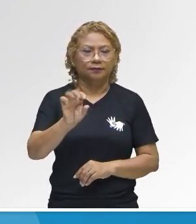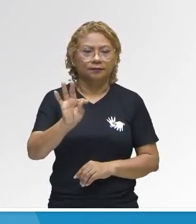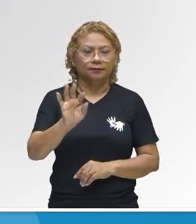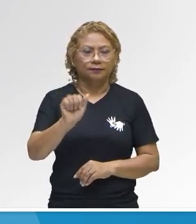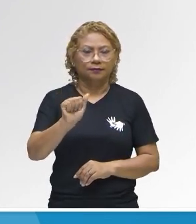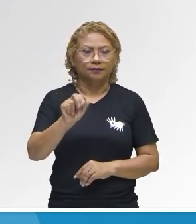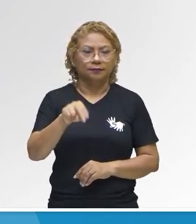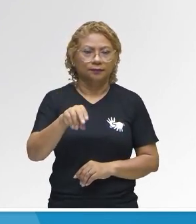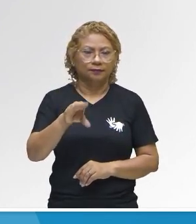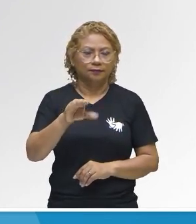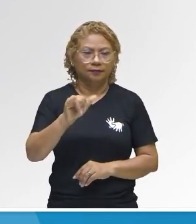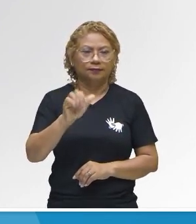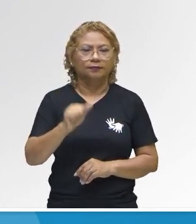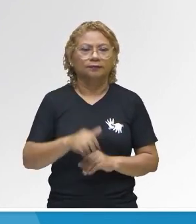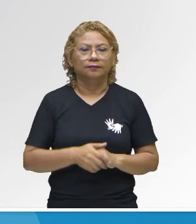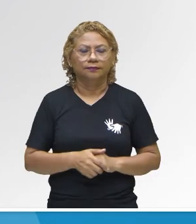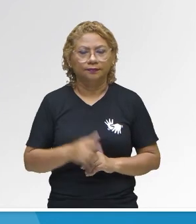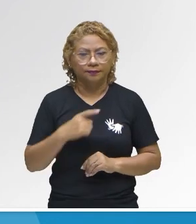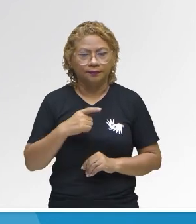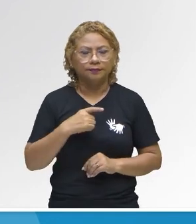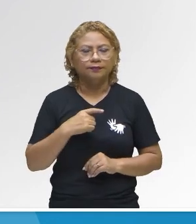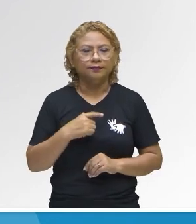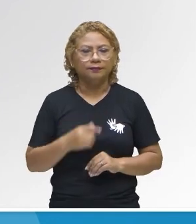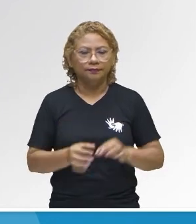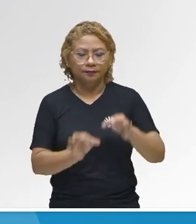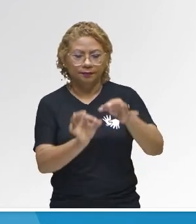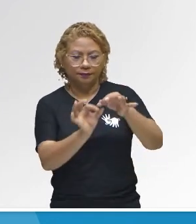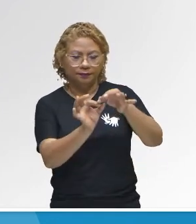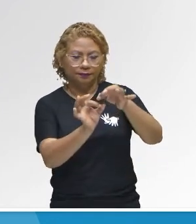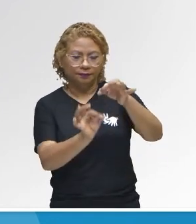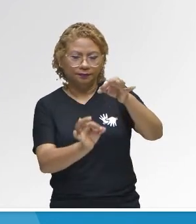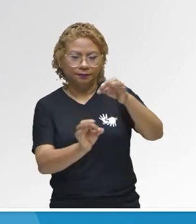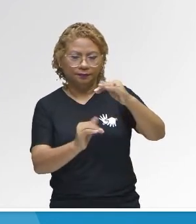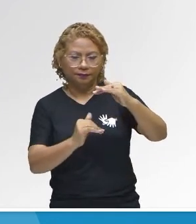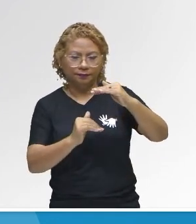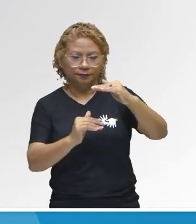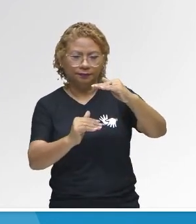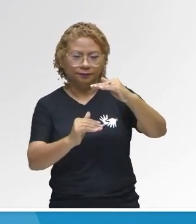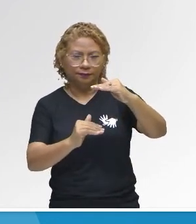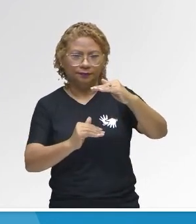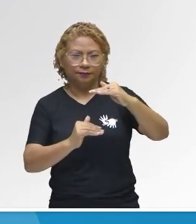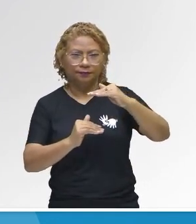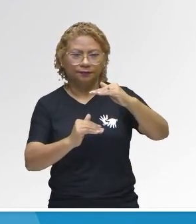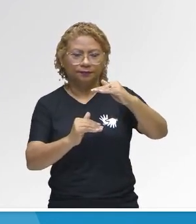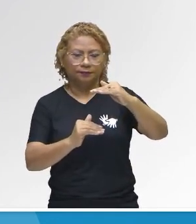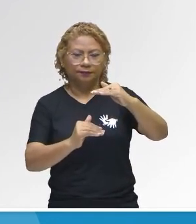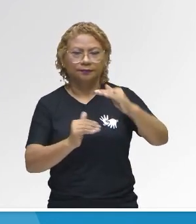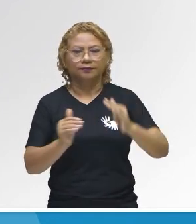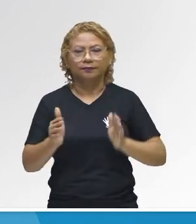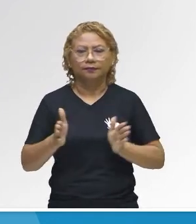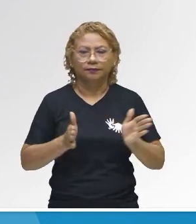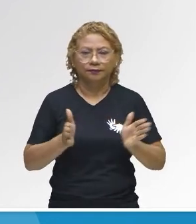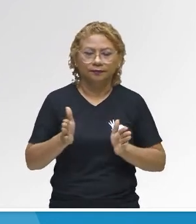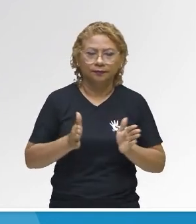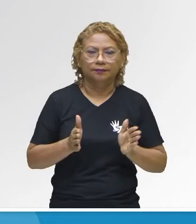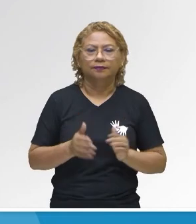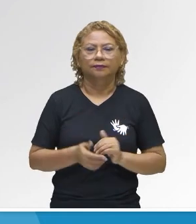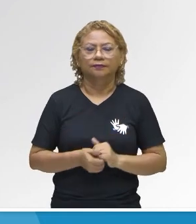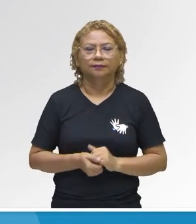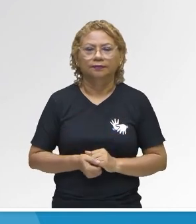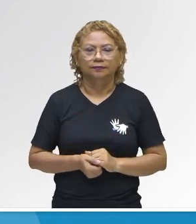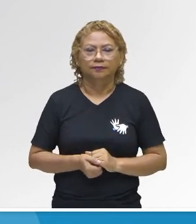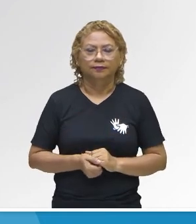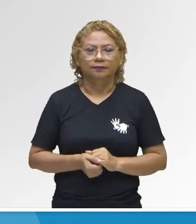Eu tenho aqui uma distância, tudo bem? Entre esses